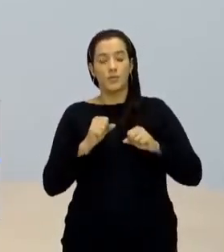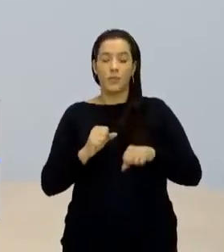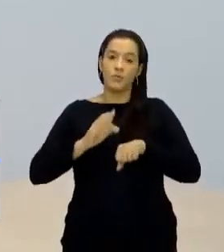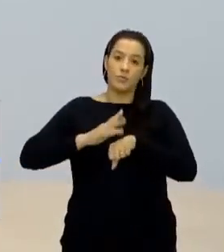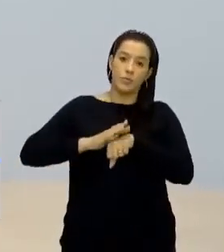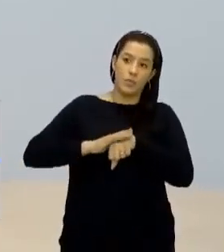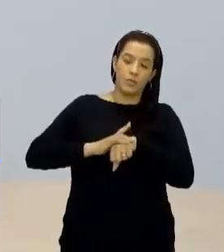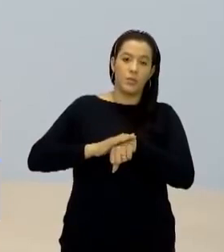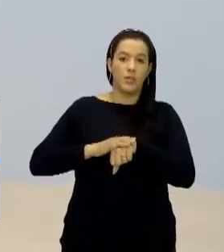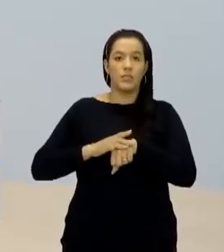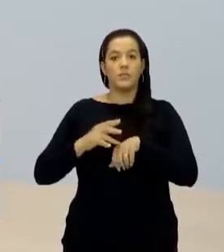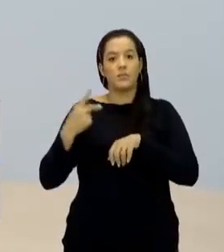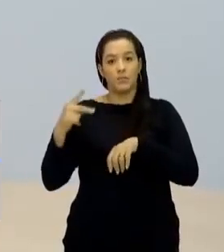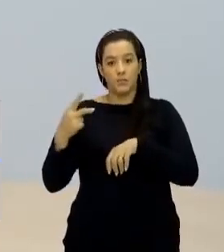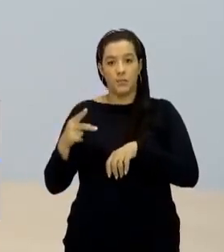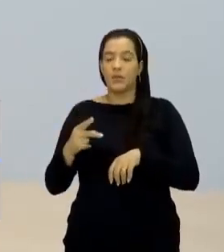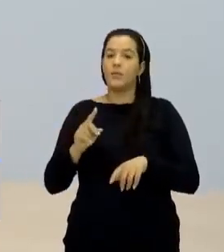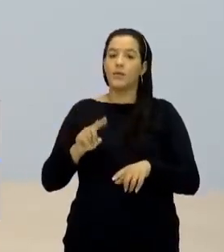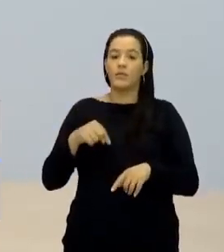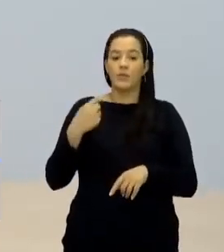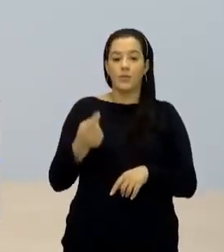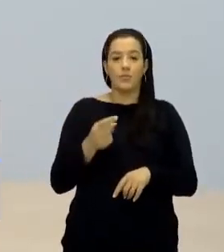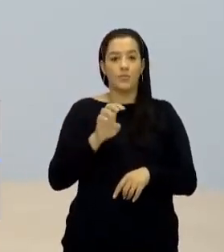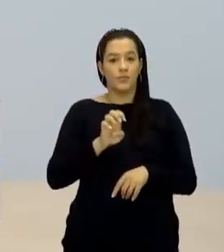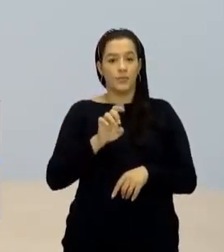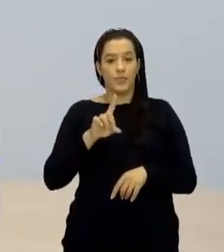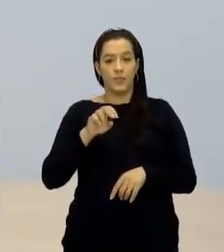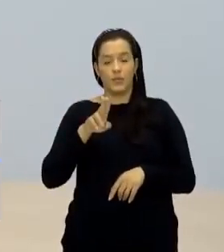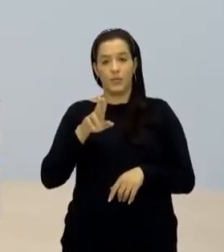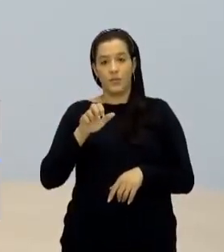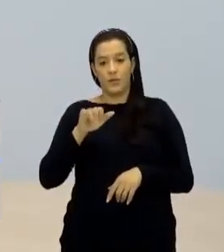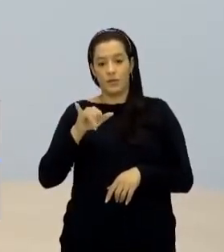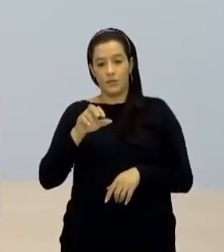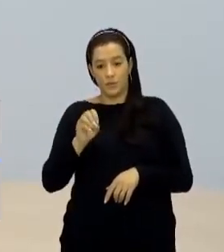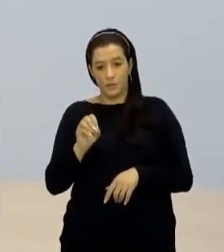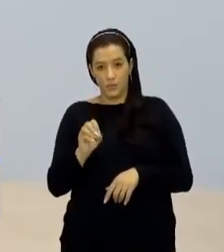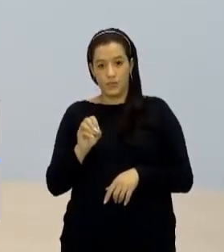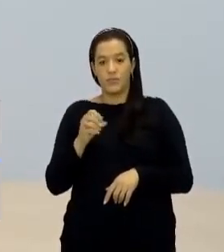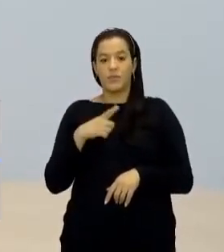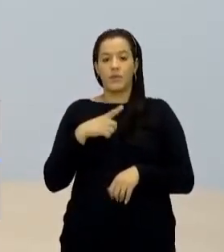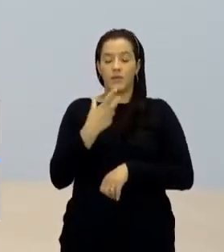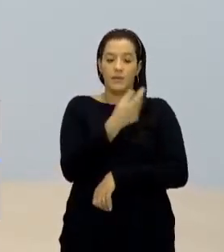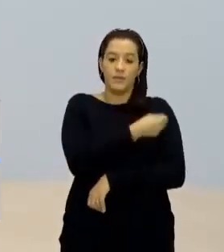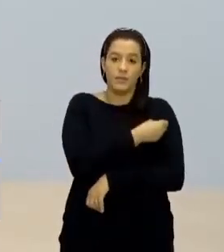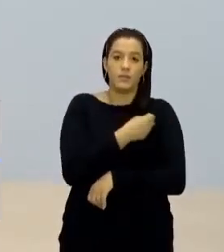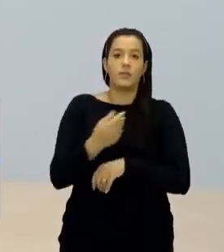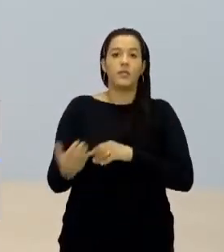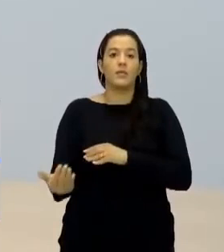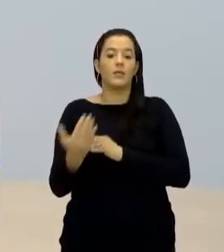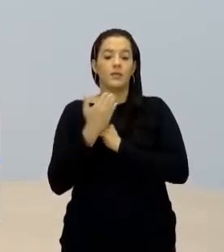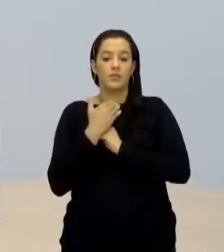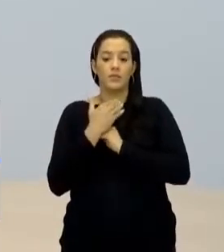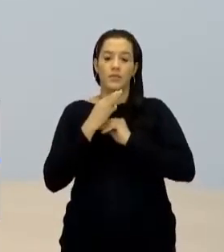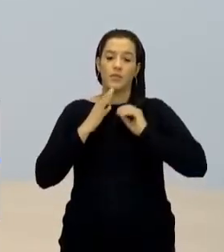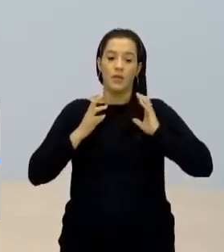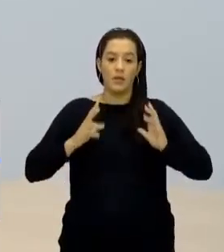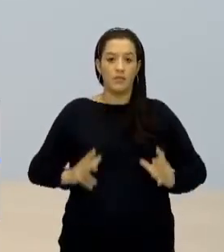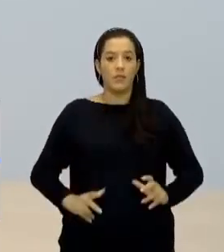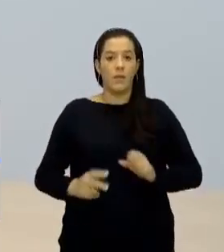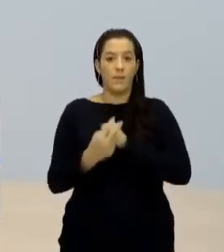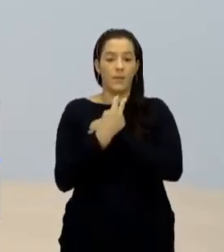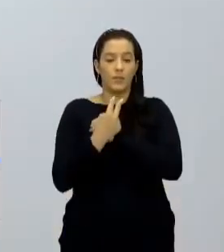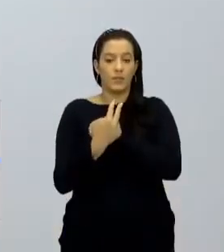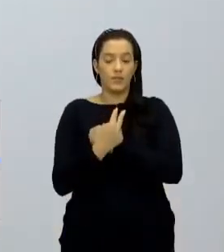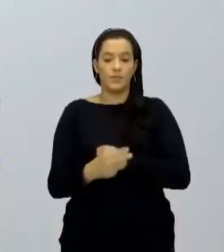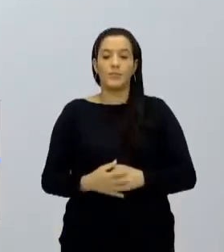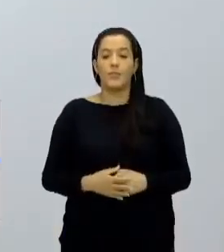particular. E, por último, a Eduarda colocou vacina serve para deixar as pessoas imunes. Isso aí, eu vou